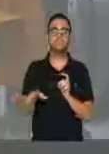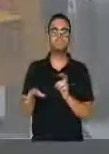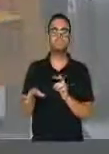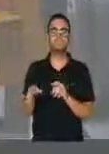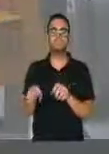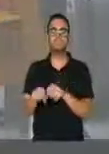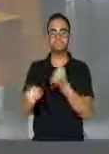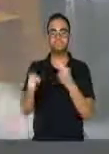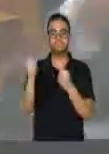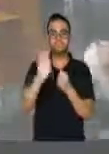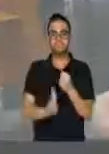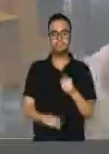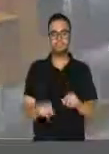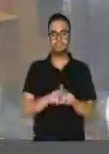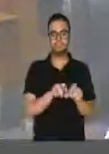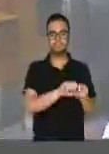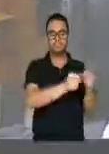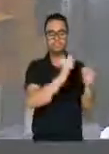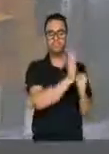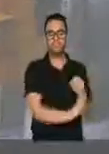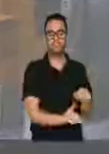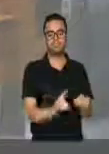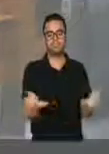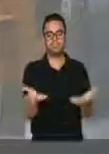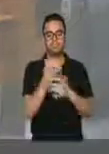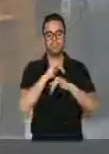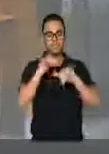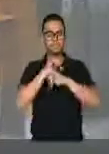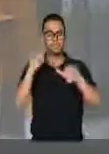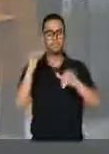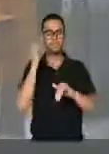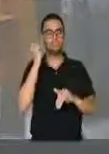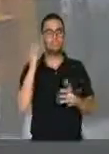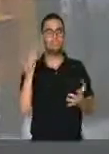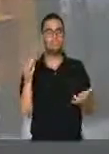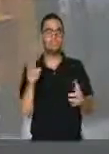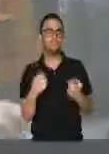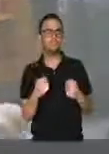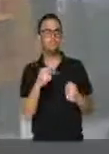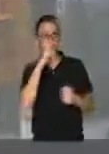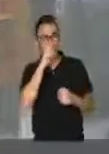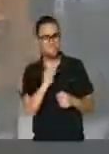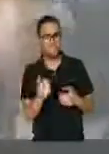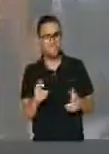que faliu o Brasil, e agora vim aqui fazer discurso fácil. Tem que fazer discurso